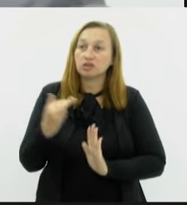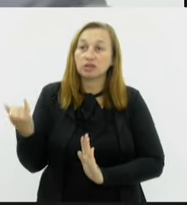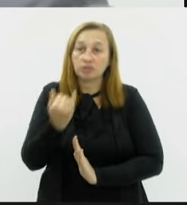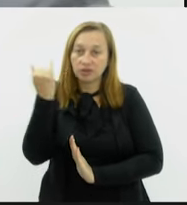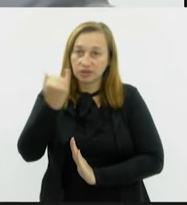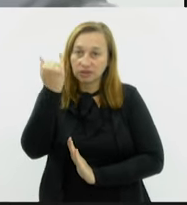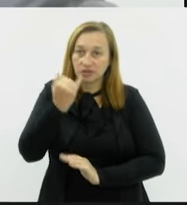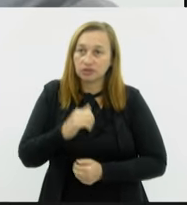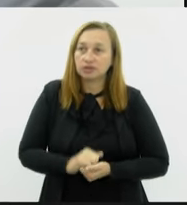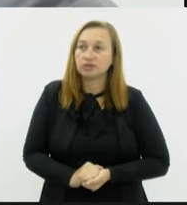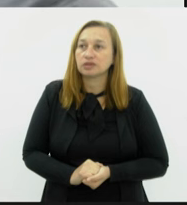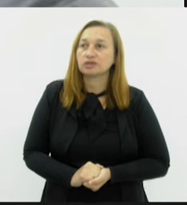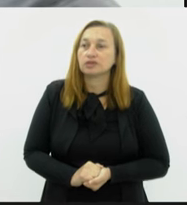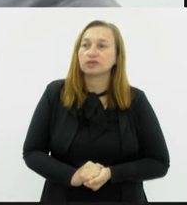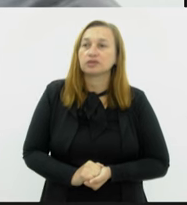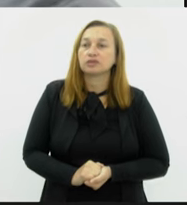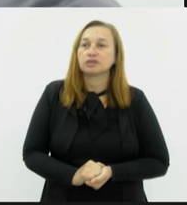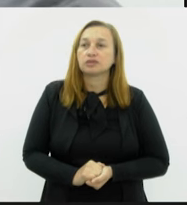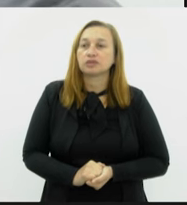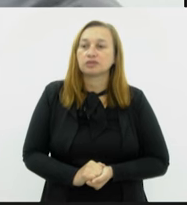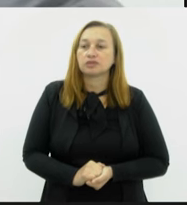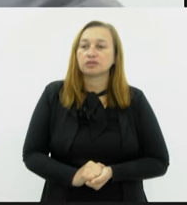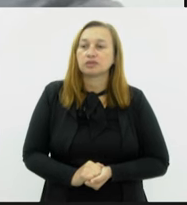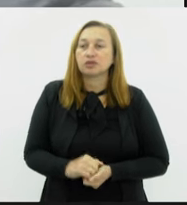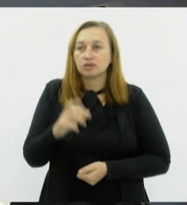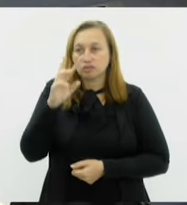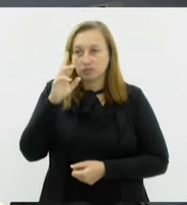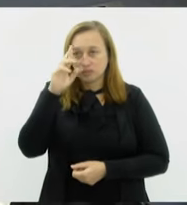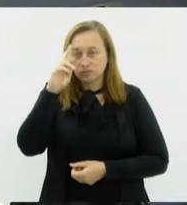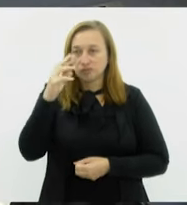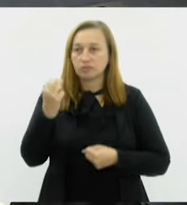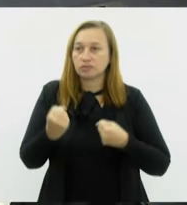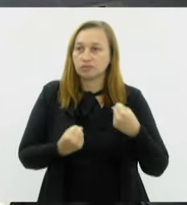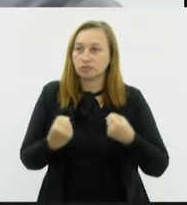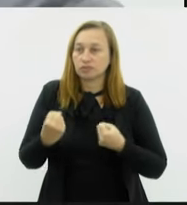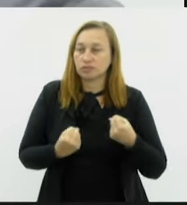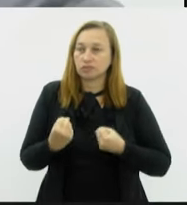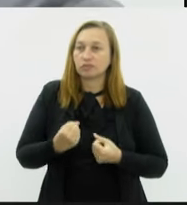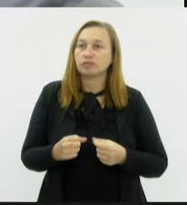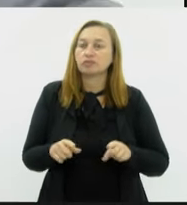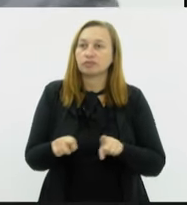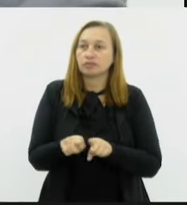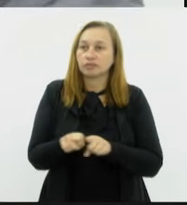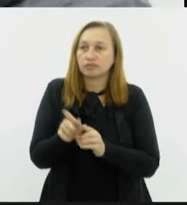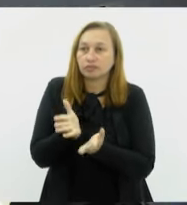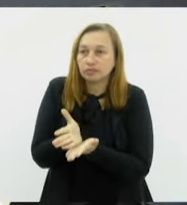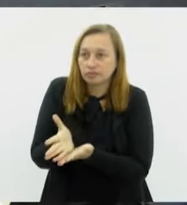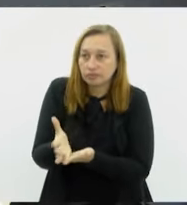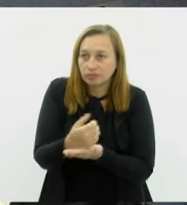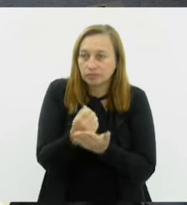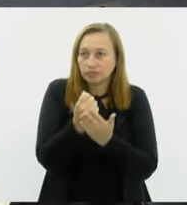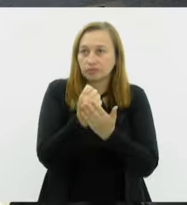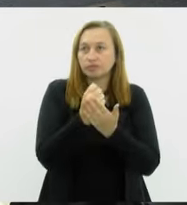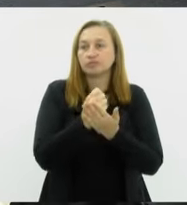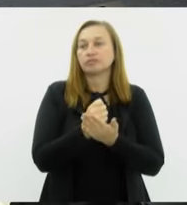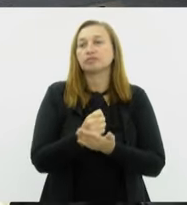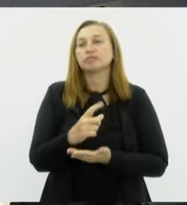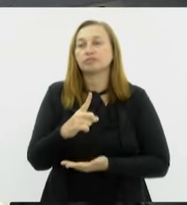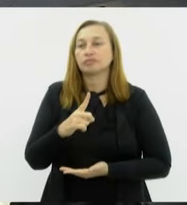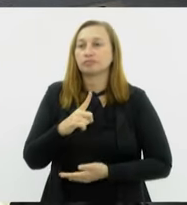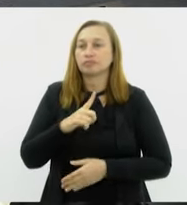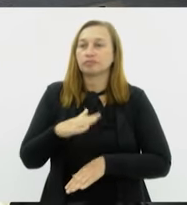importante para os proprietários de veículos do nosso Estado. E para o Estado também arrecadar mais.